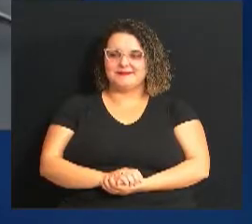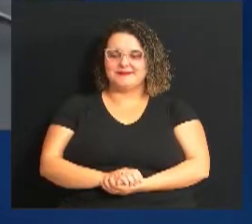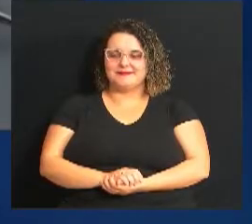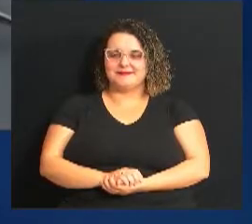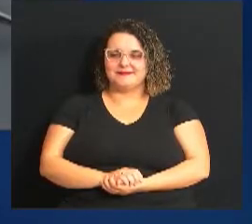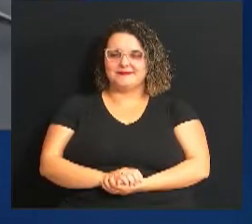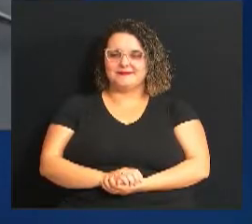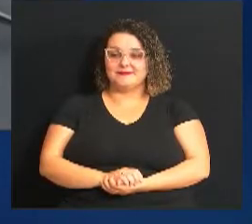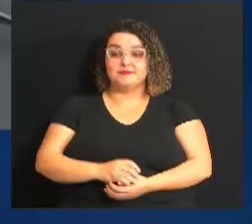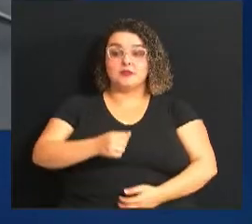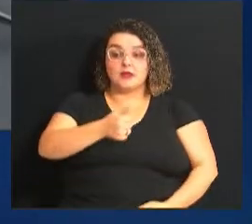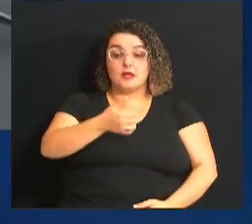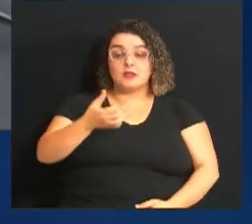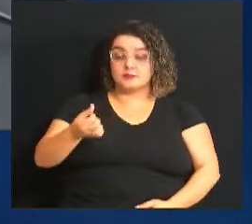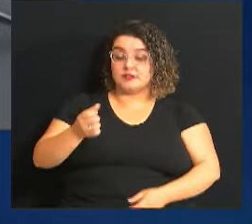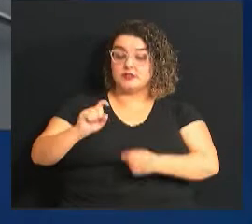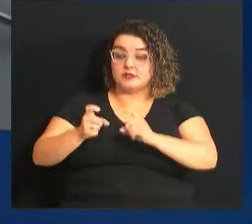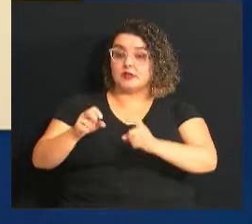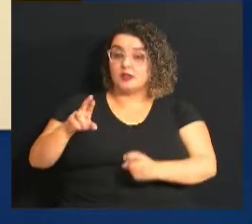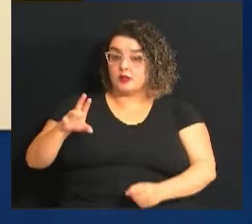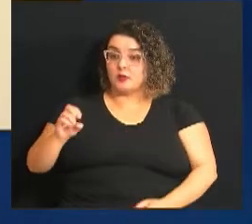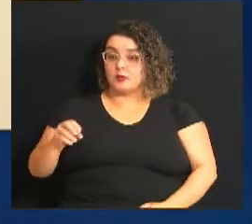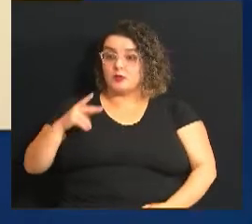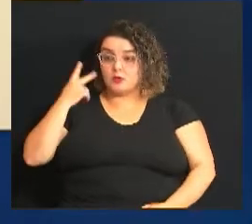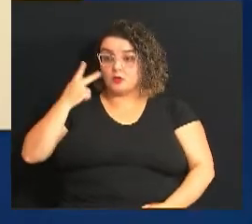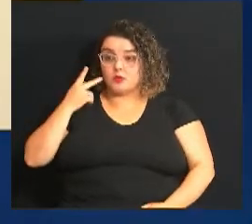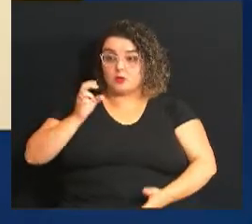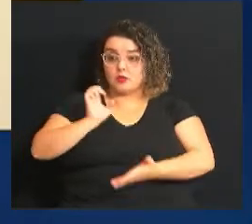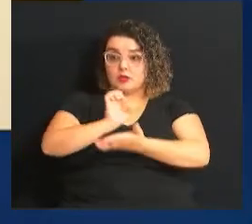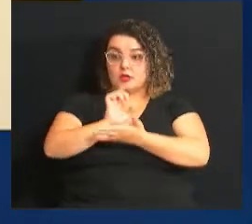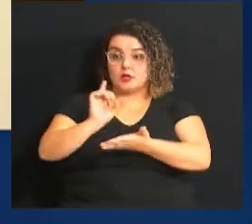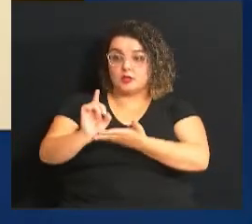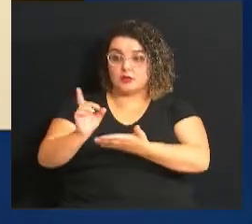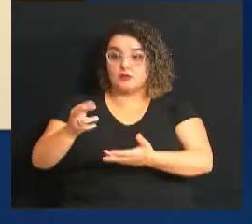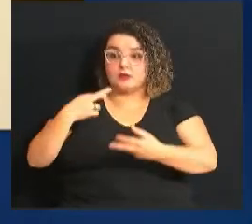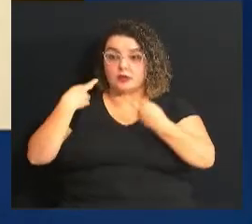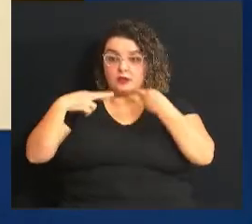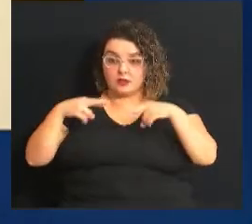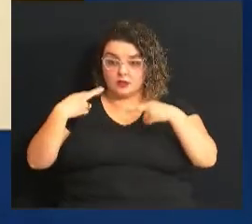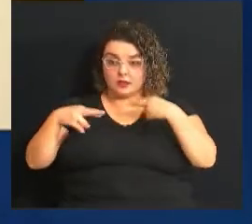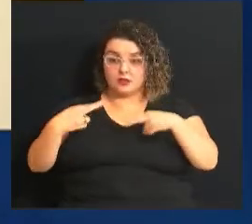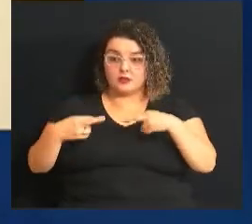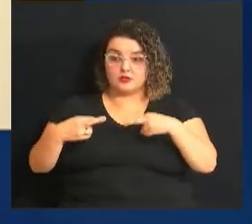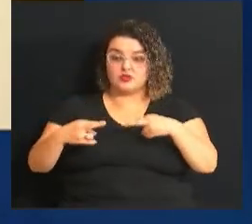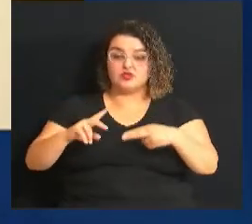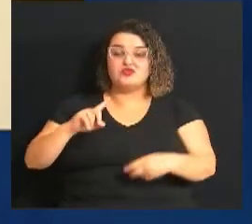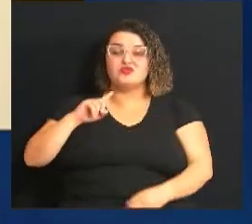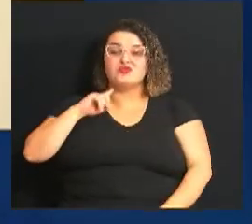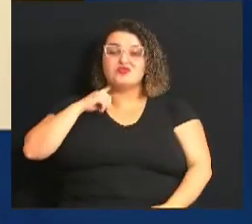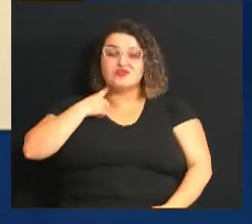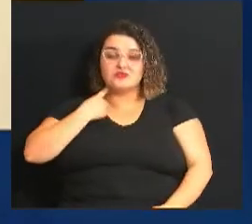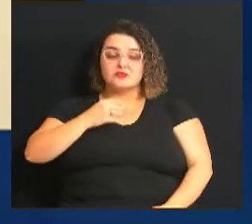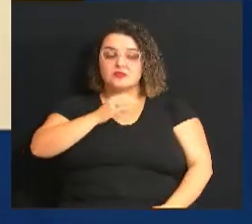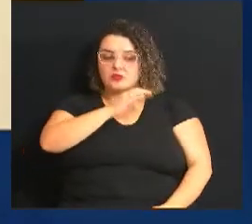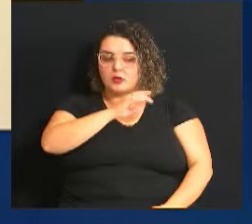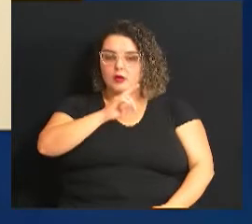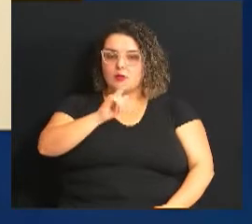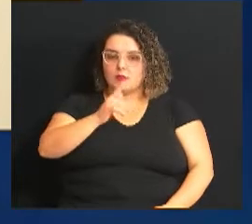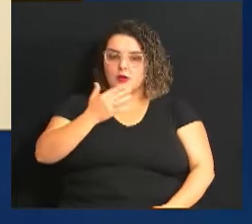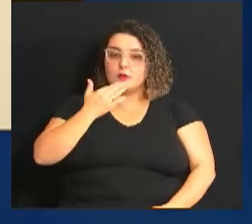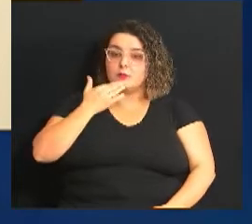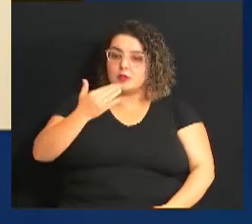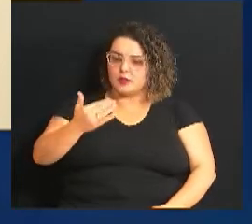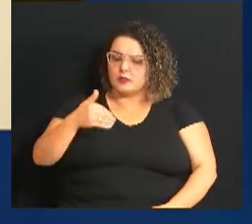Na 16ª reunião ordinária, vereador Edson Ribeiro reclama de entulho no distrito do Campo Grande e pede